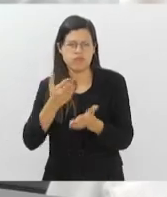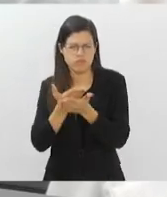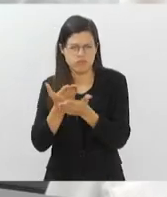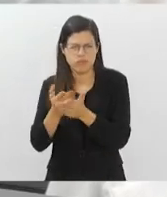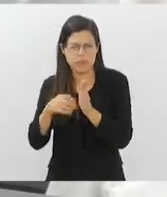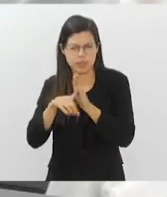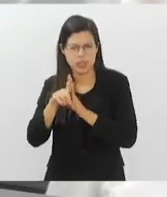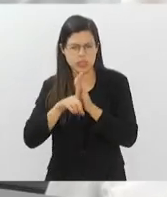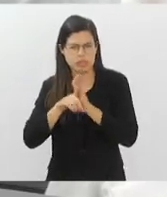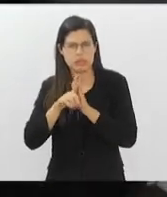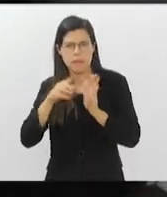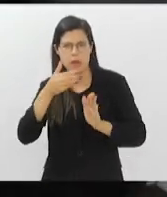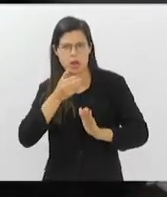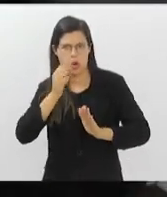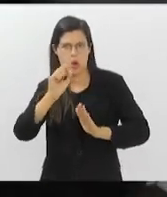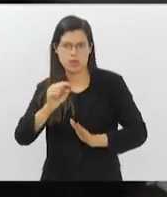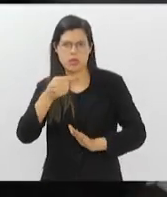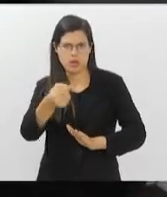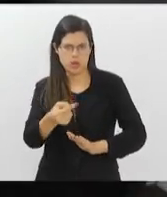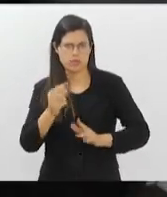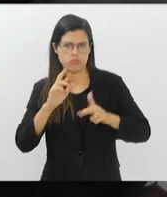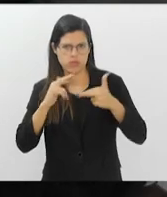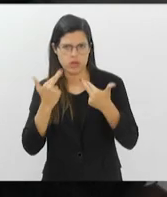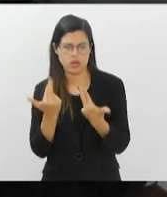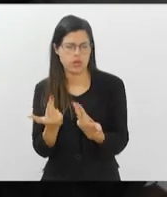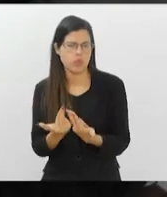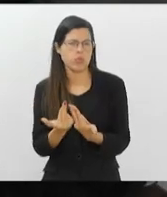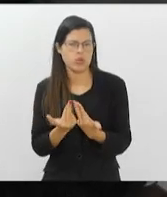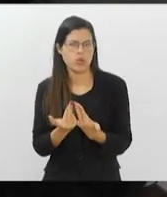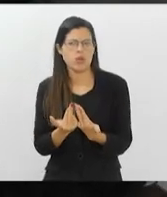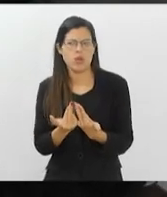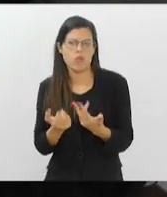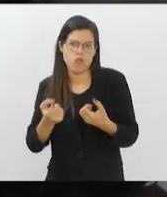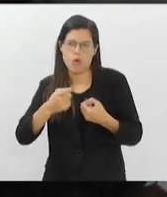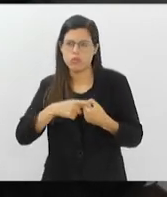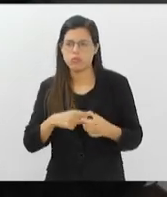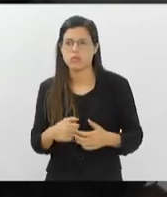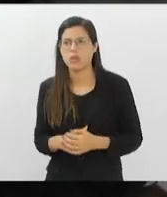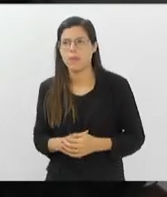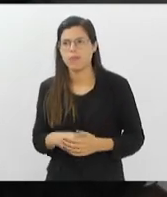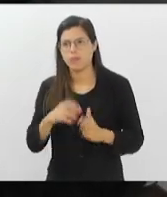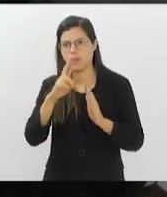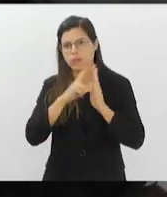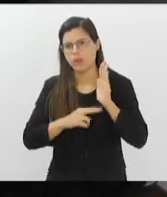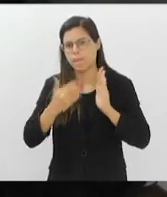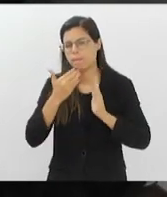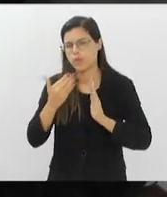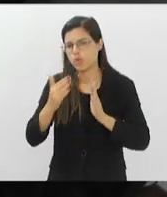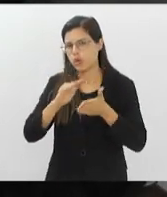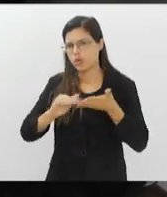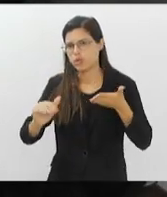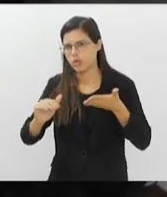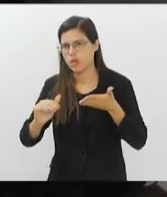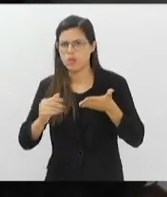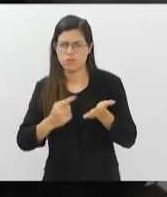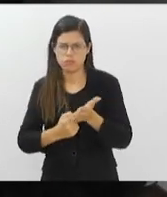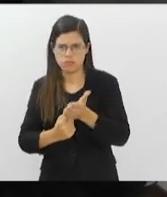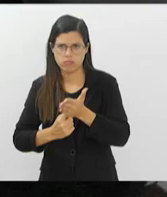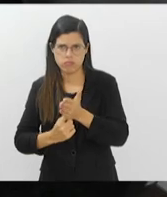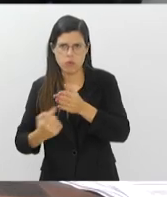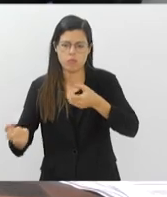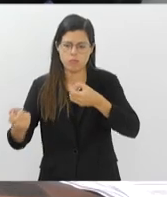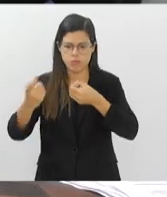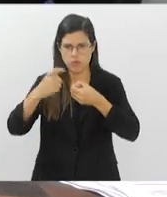certo. Deputado Min, o relator pediu a retirada, se comprometendo de trazer na próxima. Concordo. E